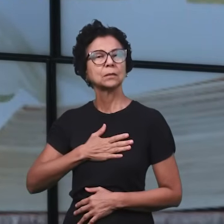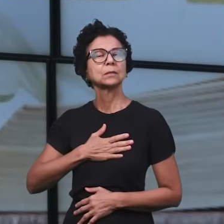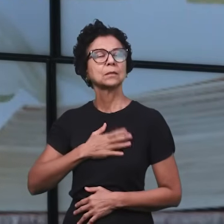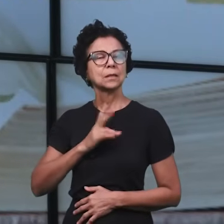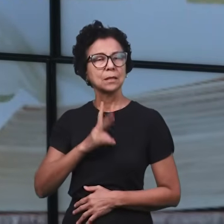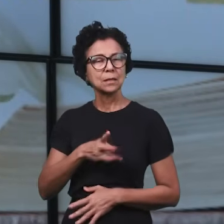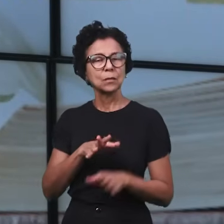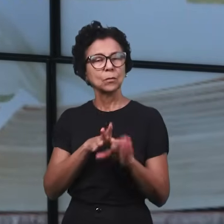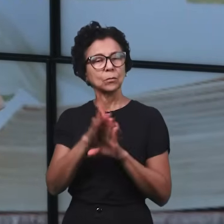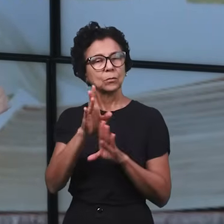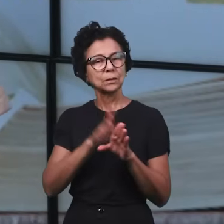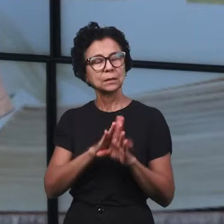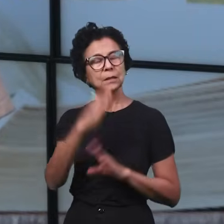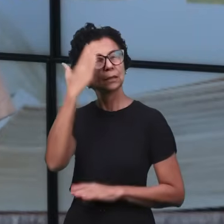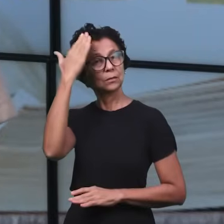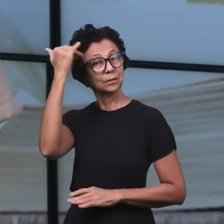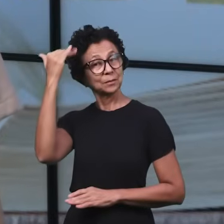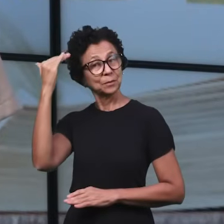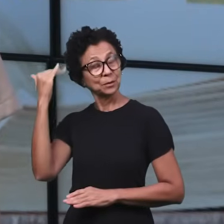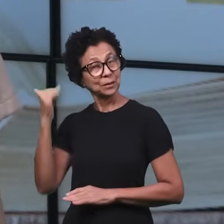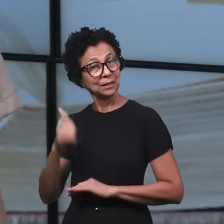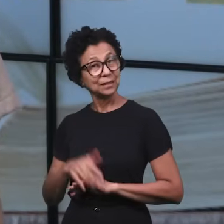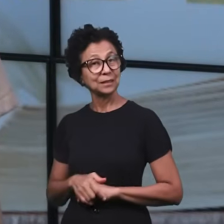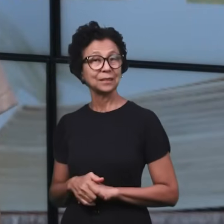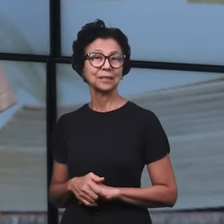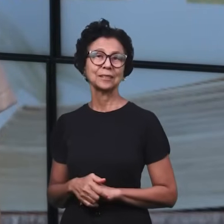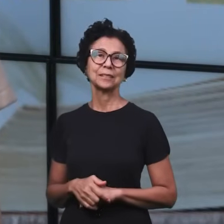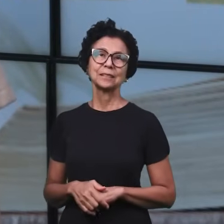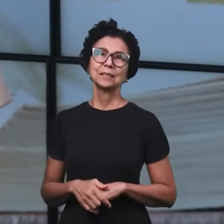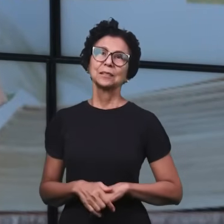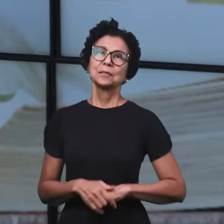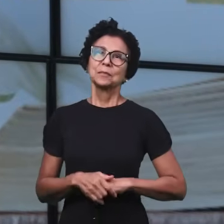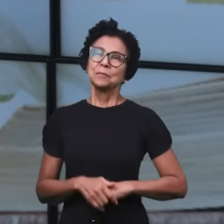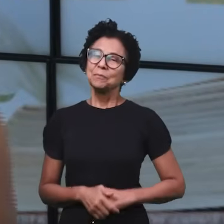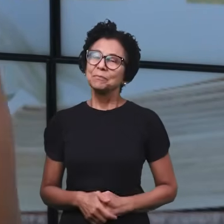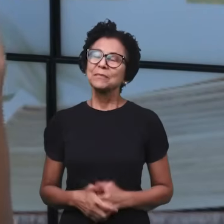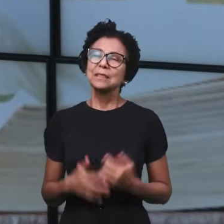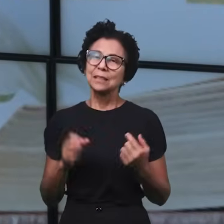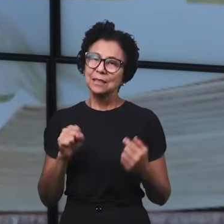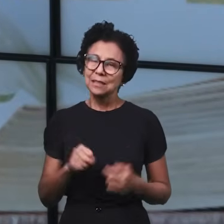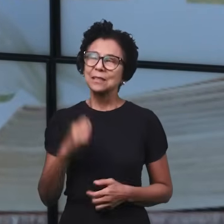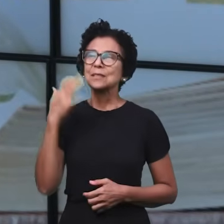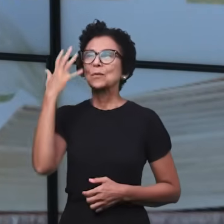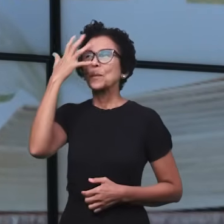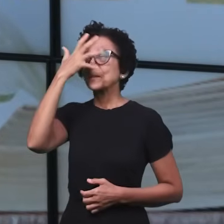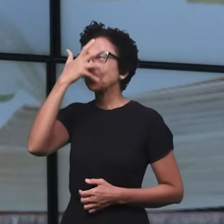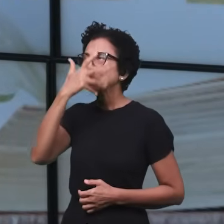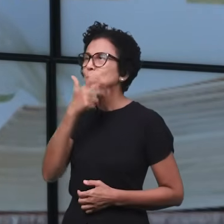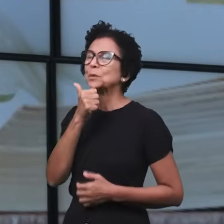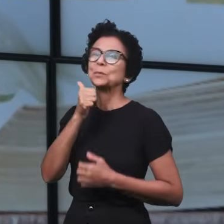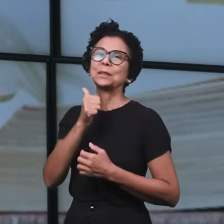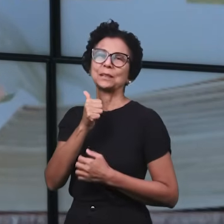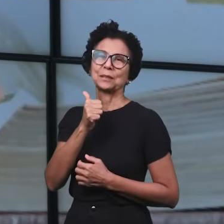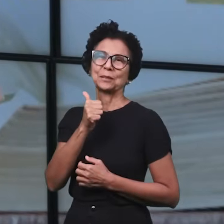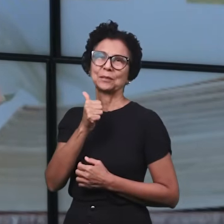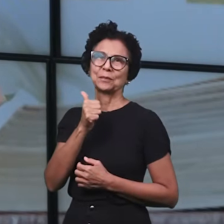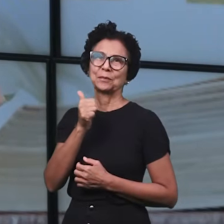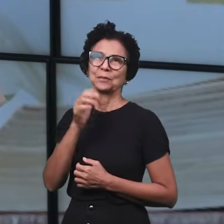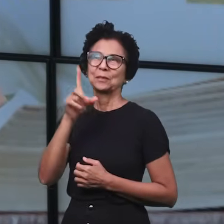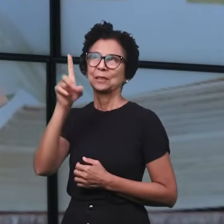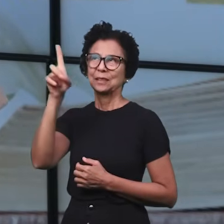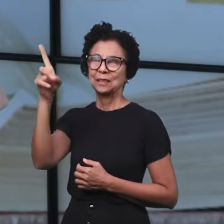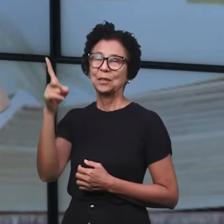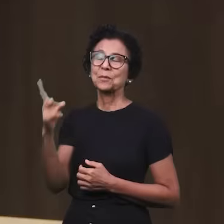palavra sábia, uma palavra branda que não vai suscitar ira. Então, essa é a beleza que o Senhor quer encontrar em